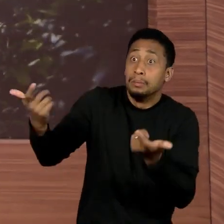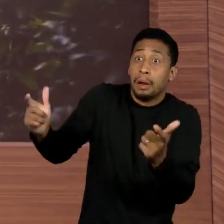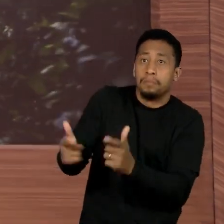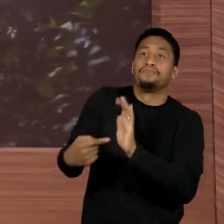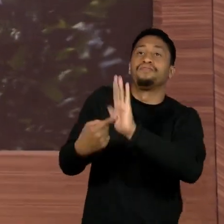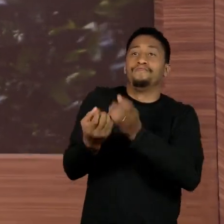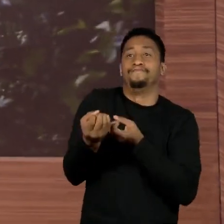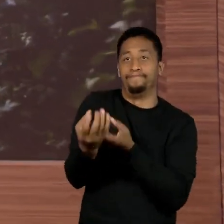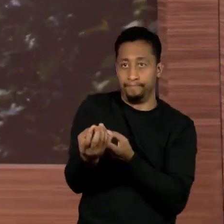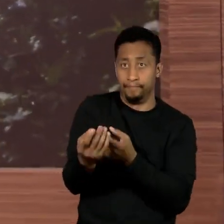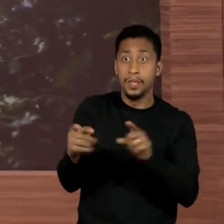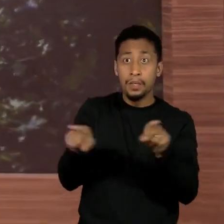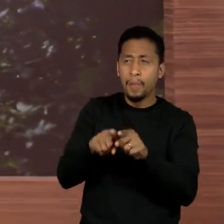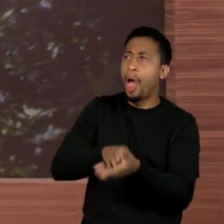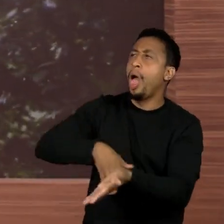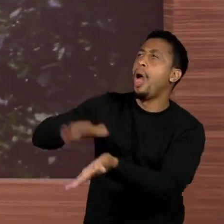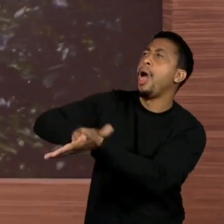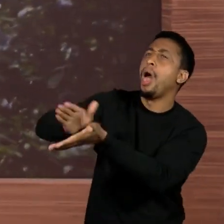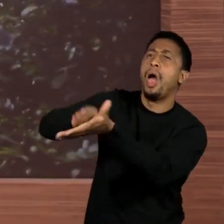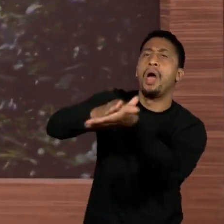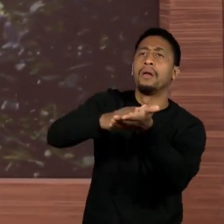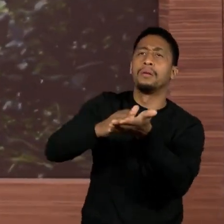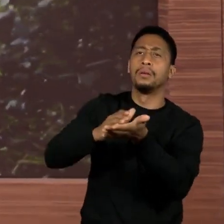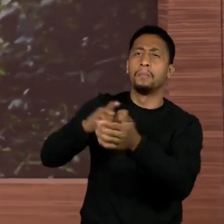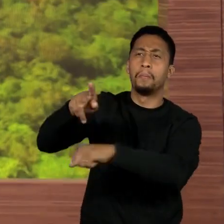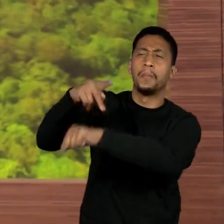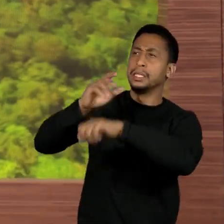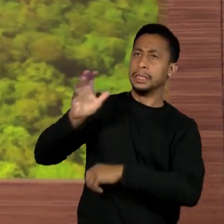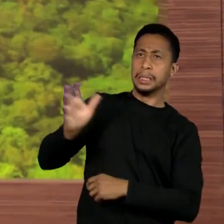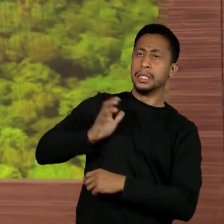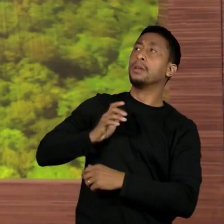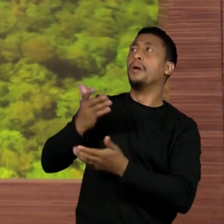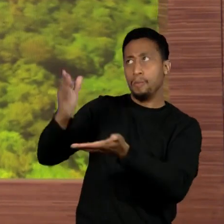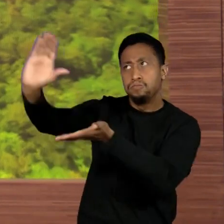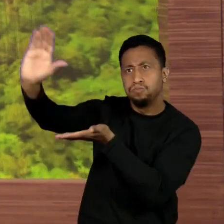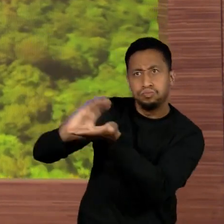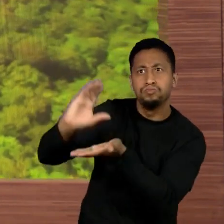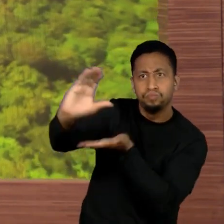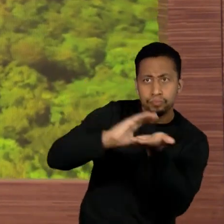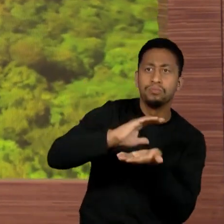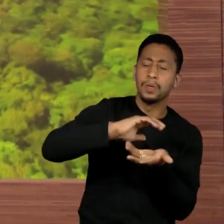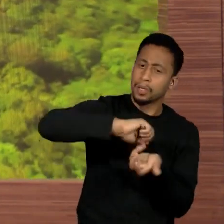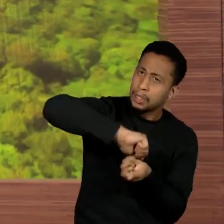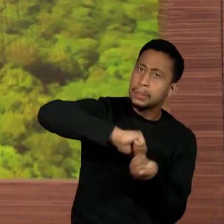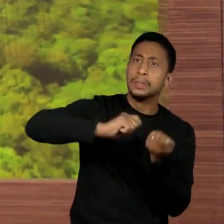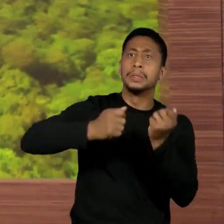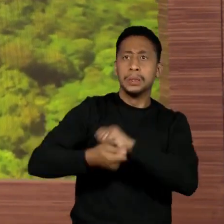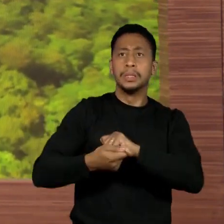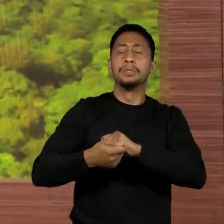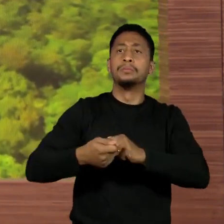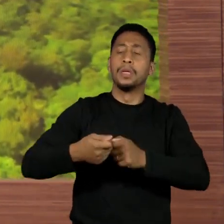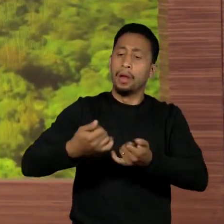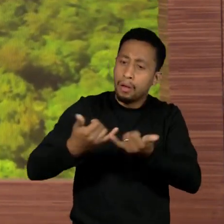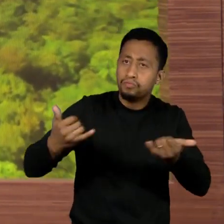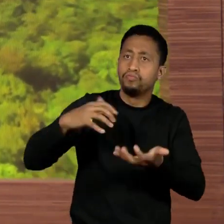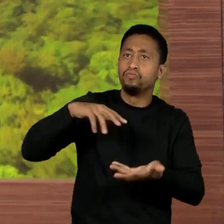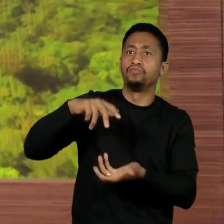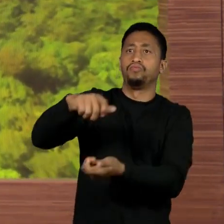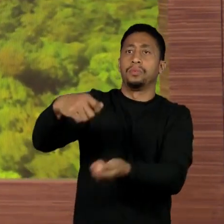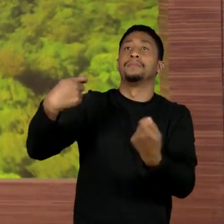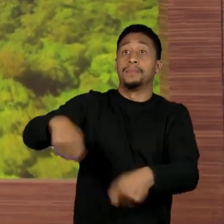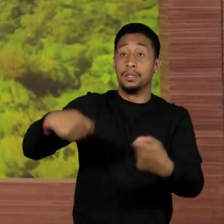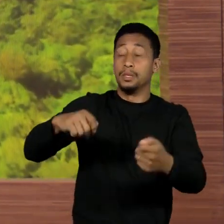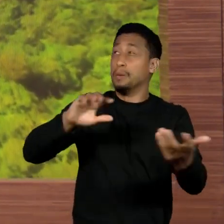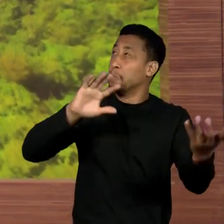dos países ricos o compromisso já firmado de financiar energias renováveis e medidas de adaptação aos